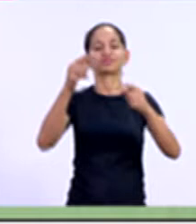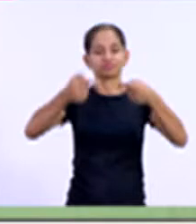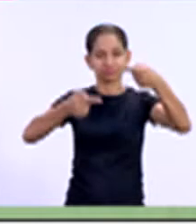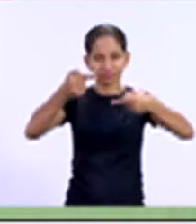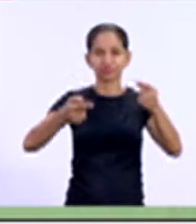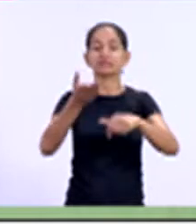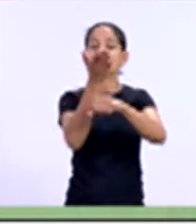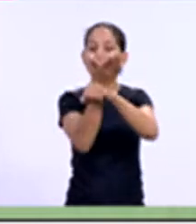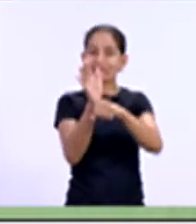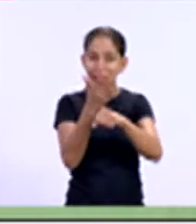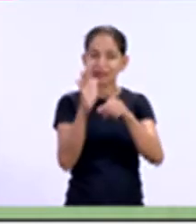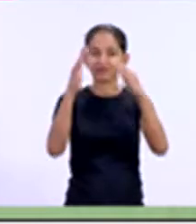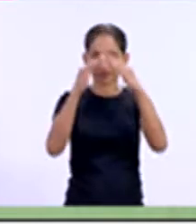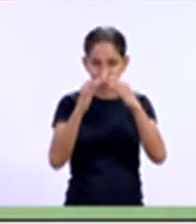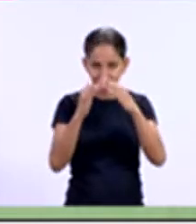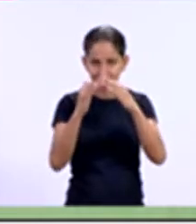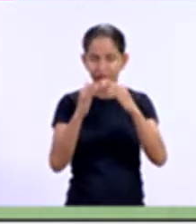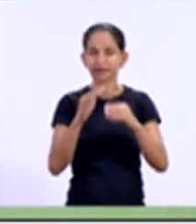tarefa,